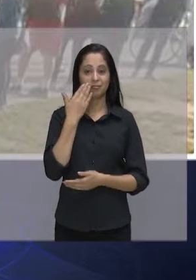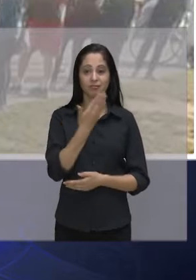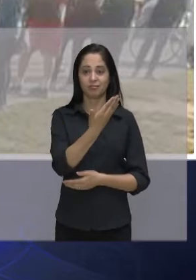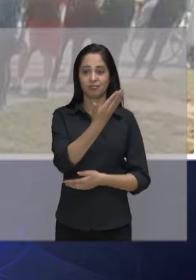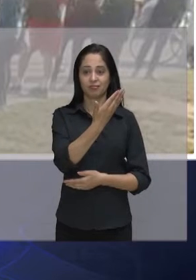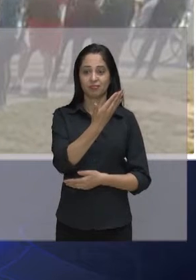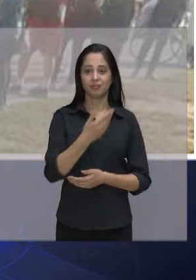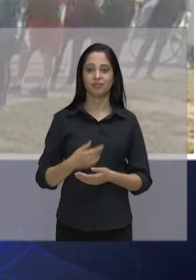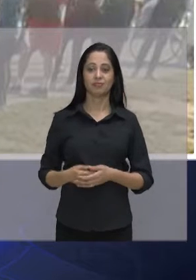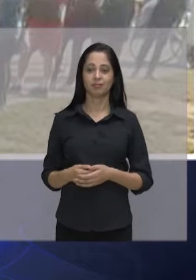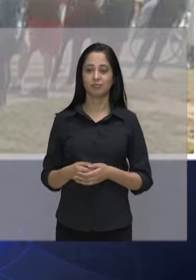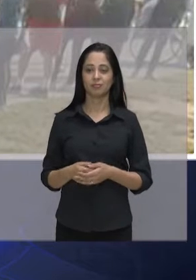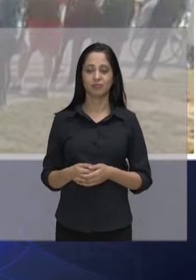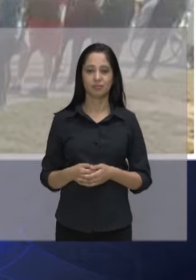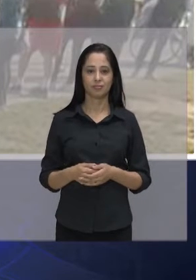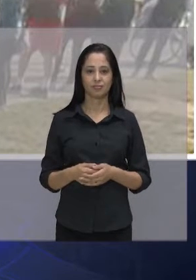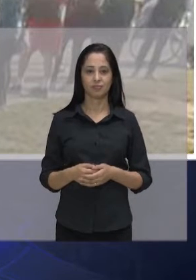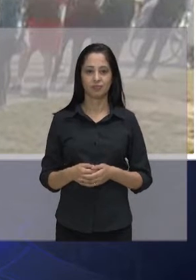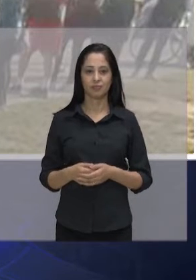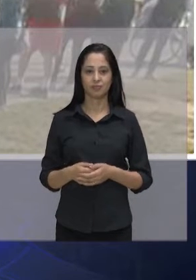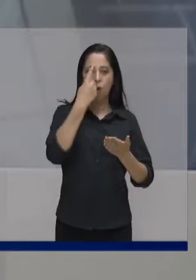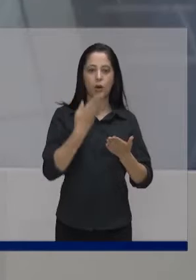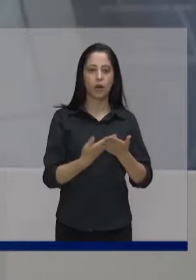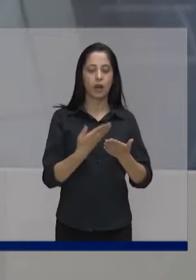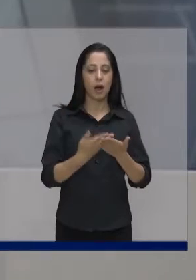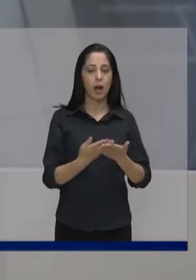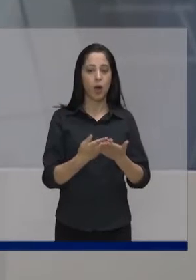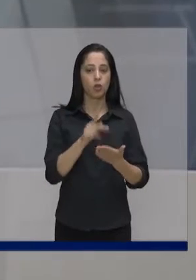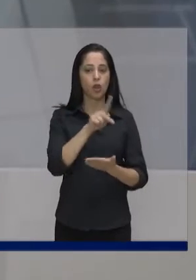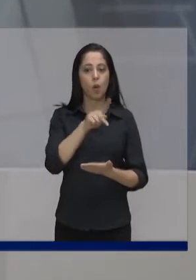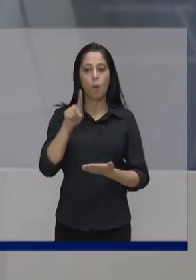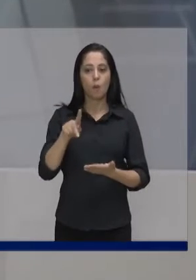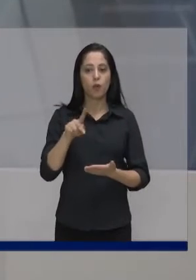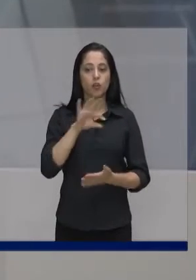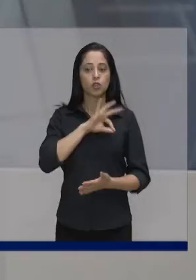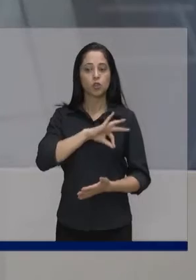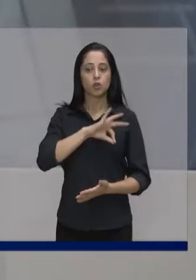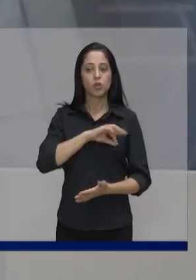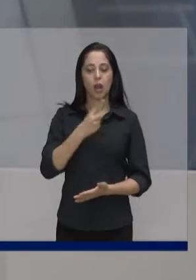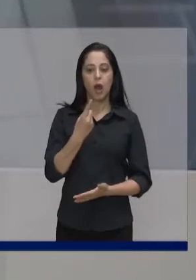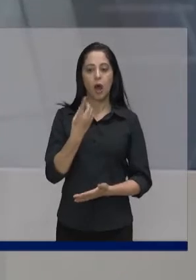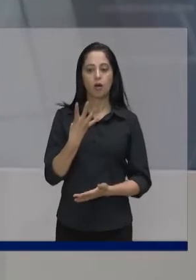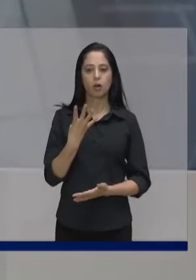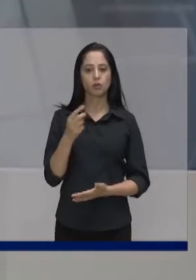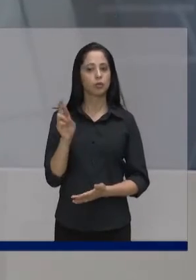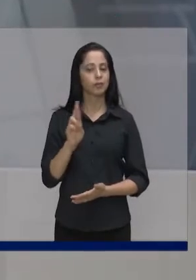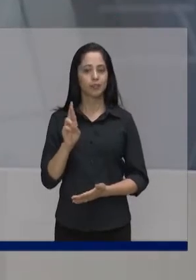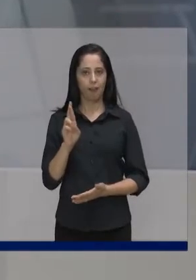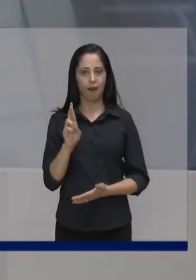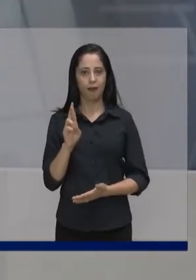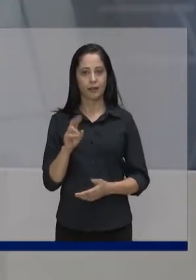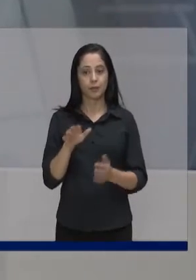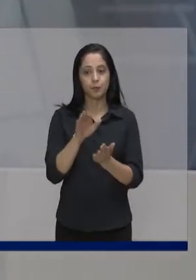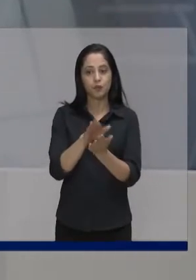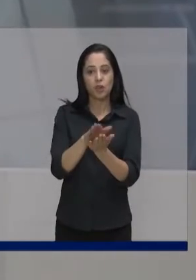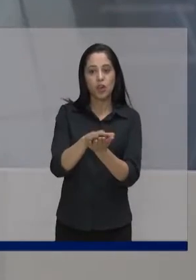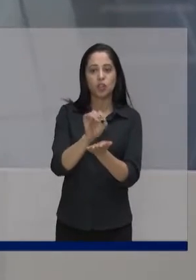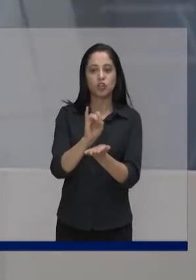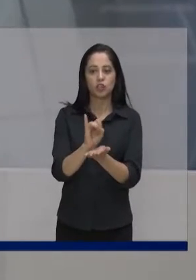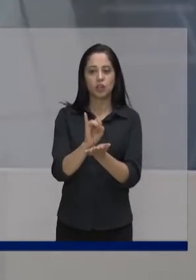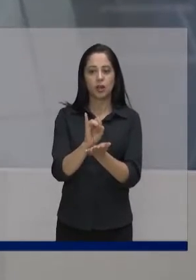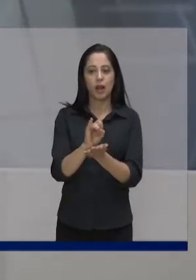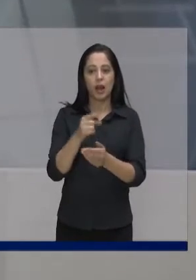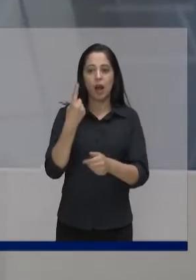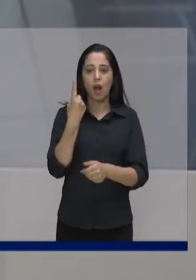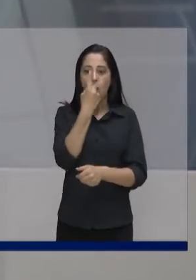melhor remuneração dos professores na cidade, assim como informações sobre o orçamento do Fundeb, o Fundo